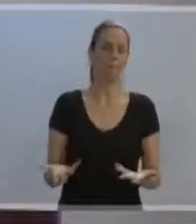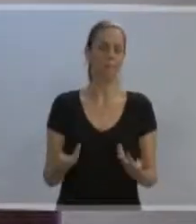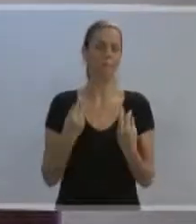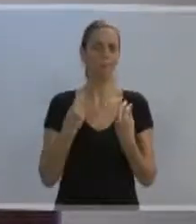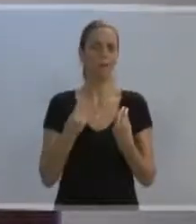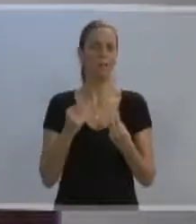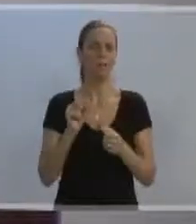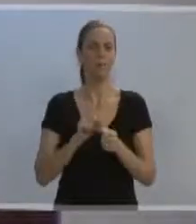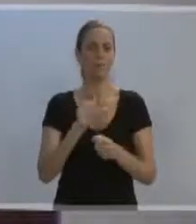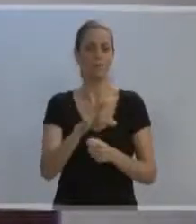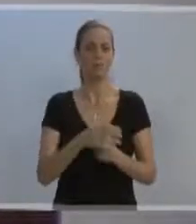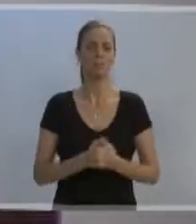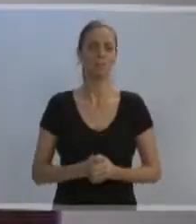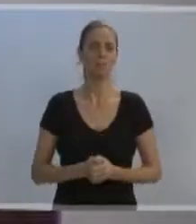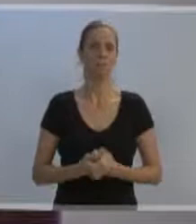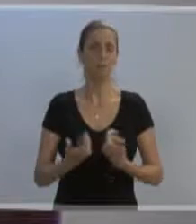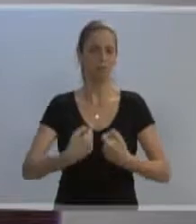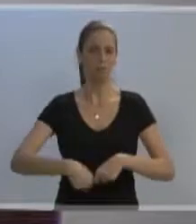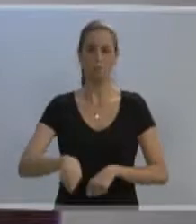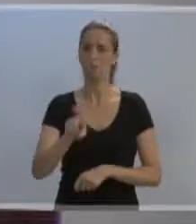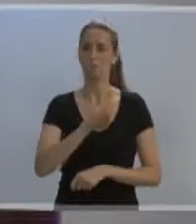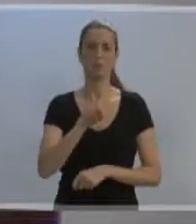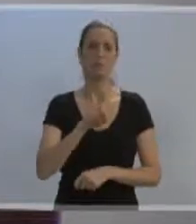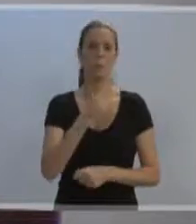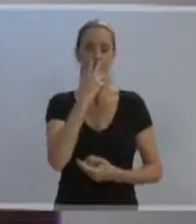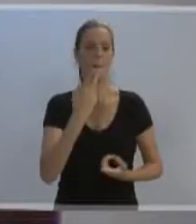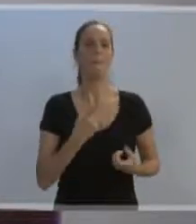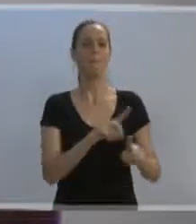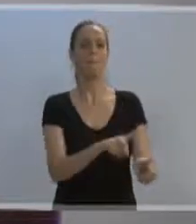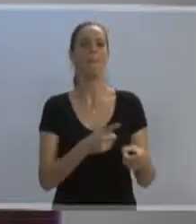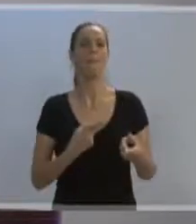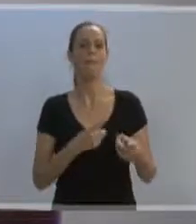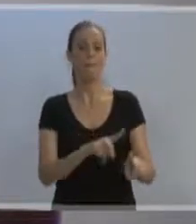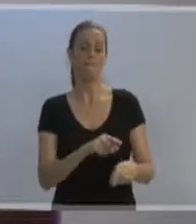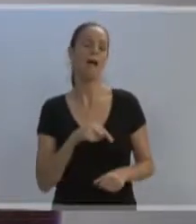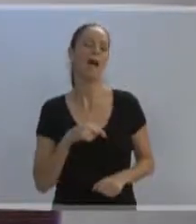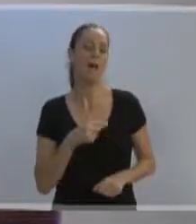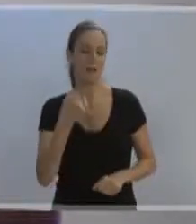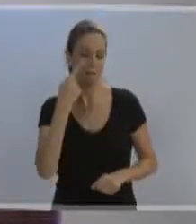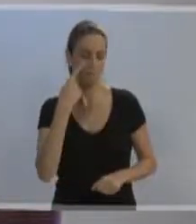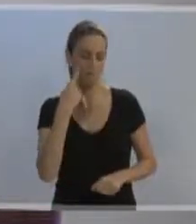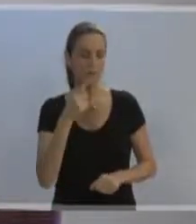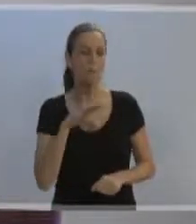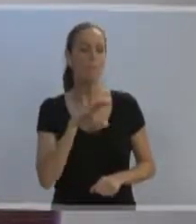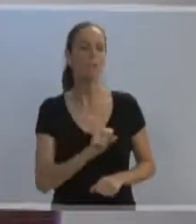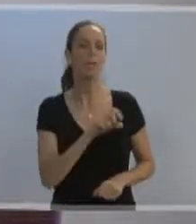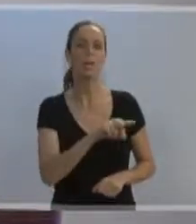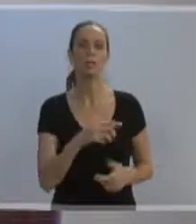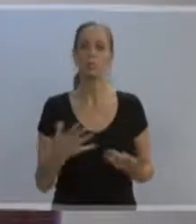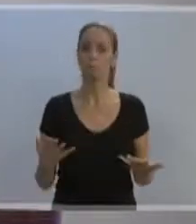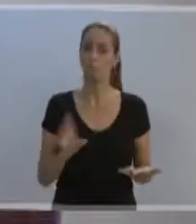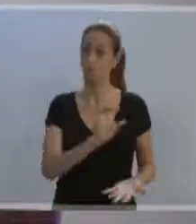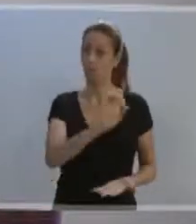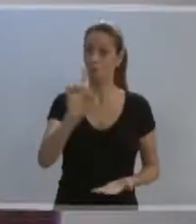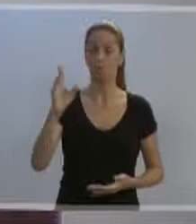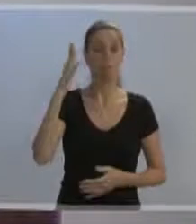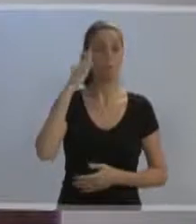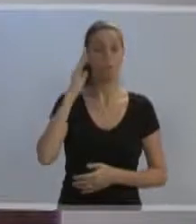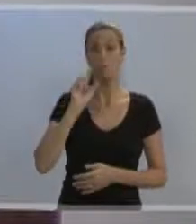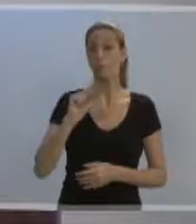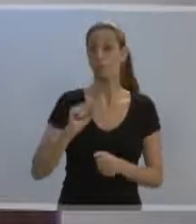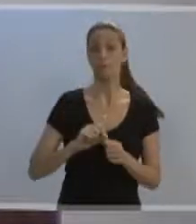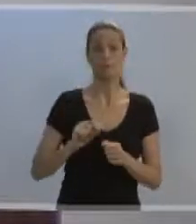isso não há necessidade de provocar o cidadão dizia te peguei cada um sabe daquilo que